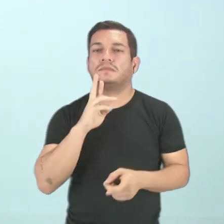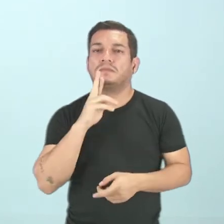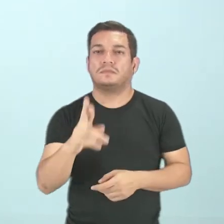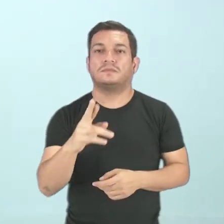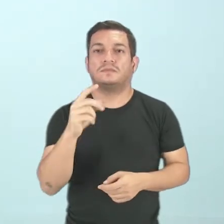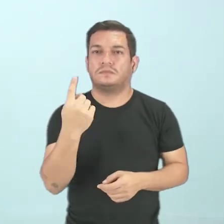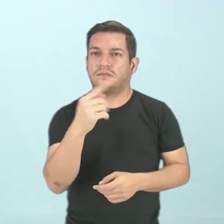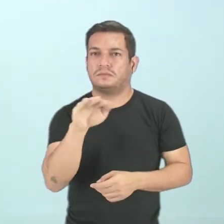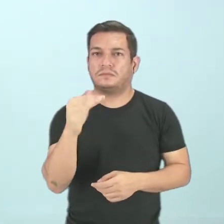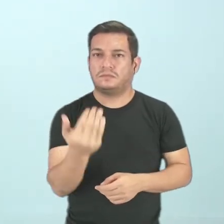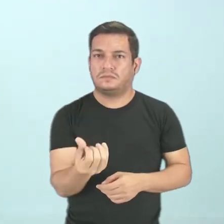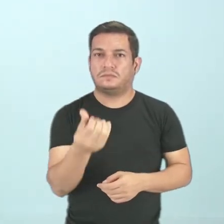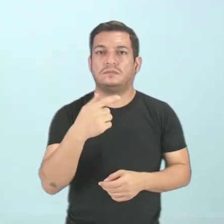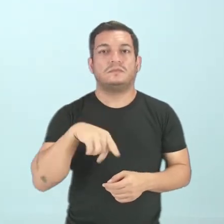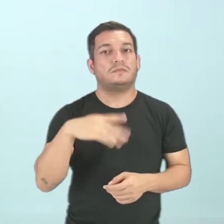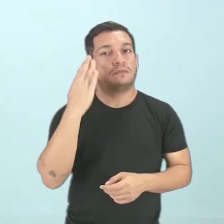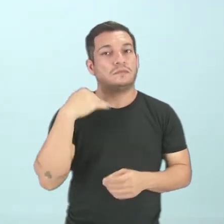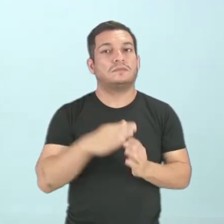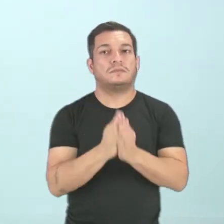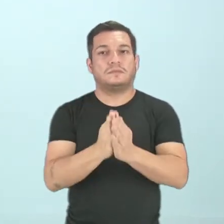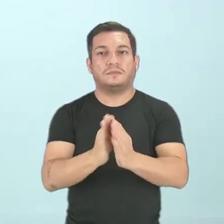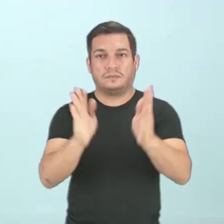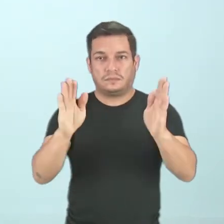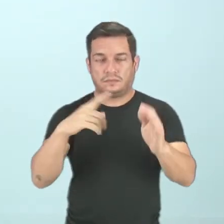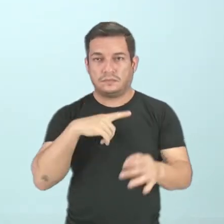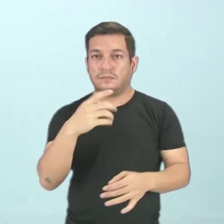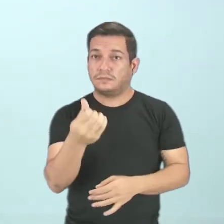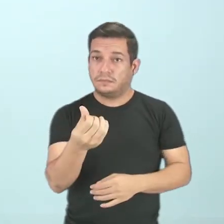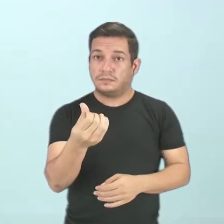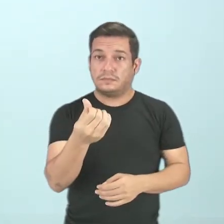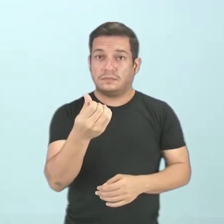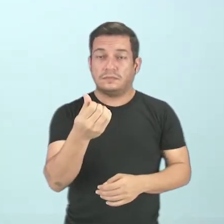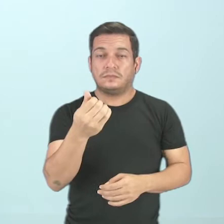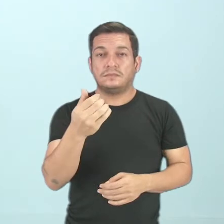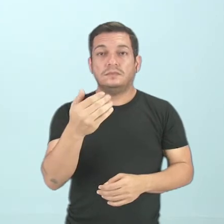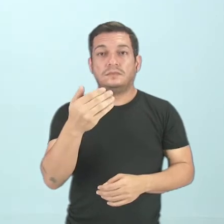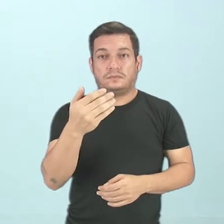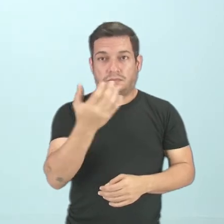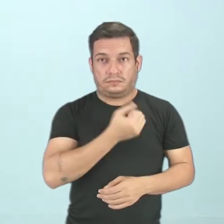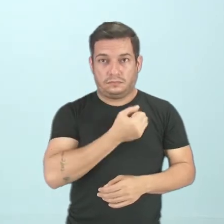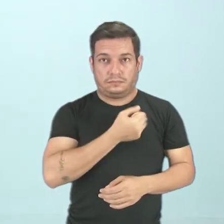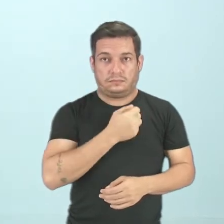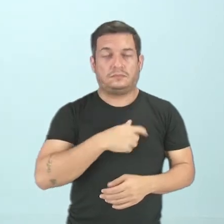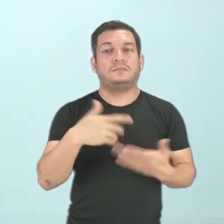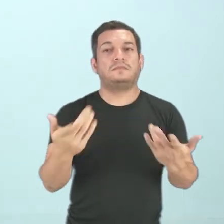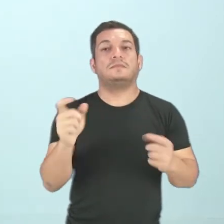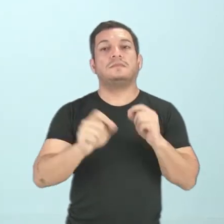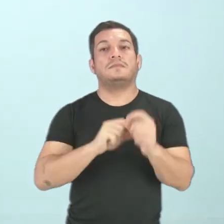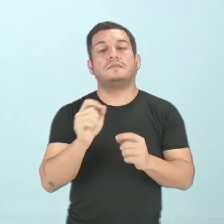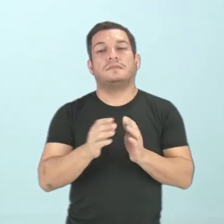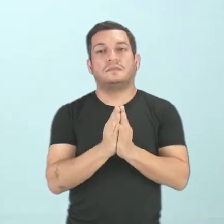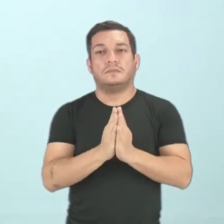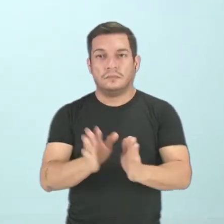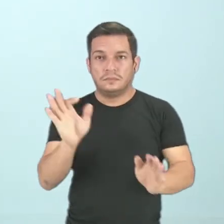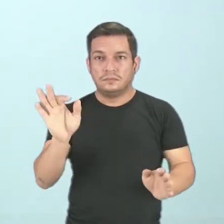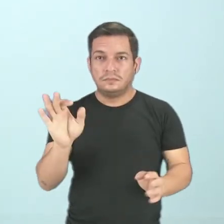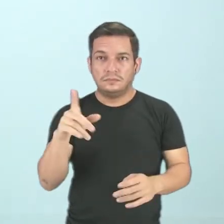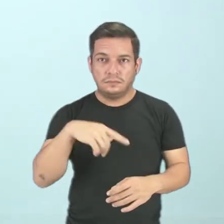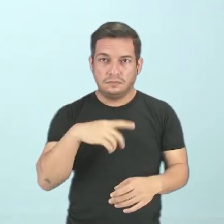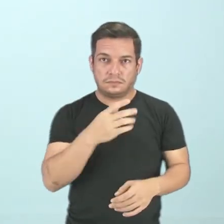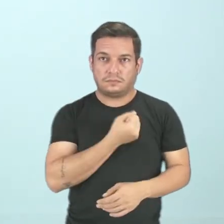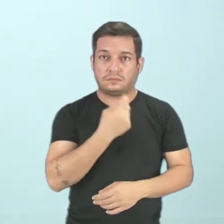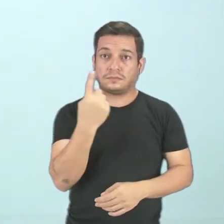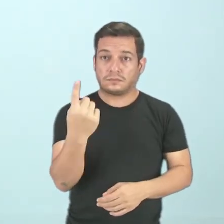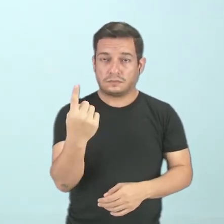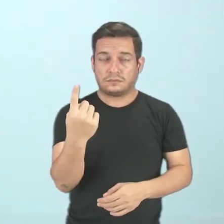resultado 1/6. Você sabe que o dado ele possui 6 faces, correto? Então imagine, qual a probabilidade de eu lançar o dado e sair o